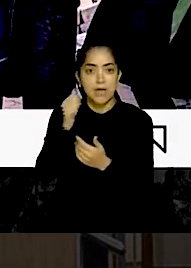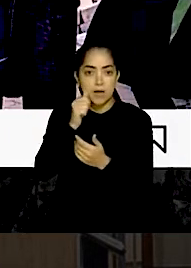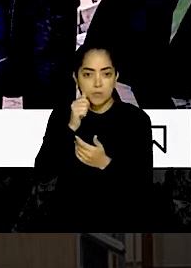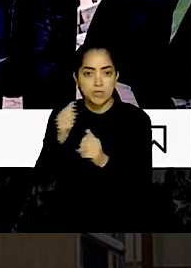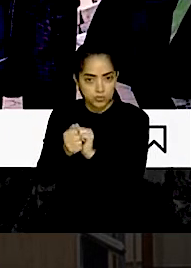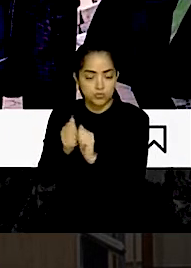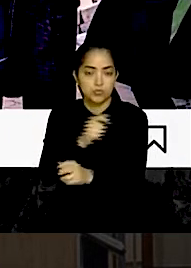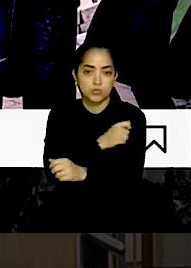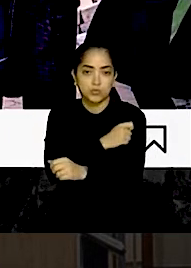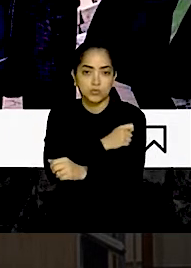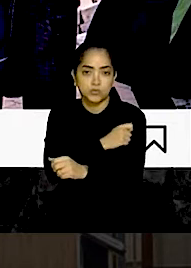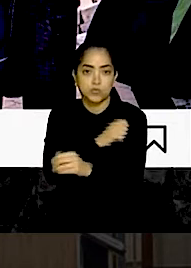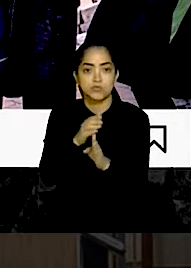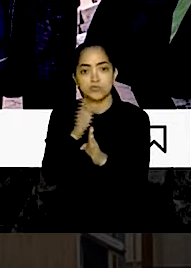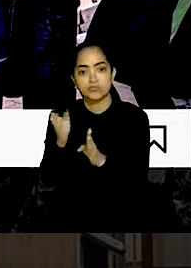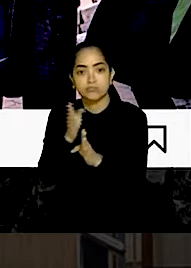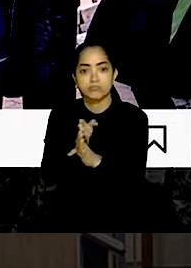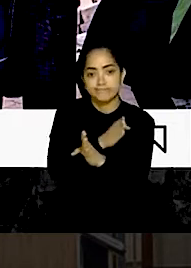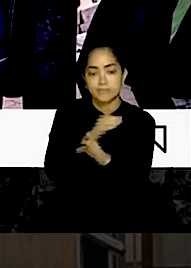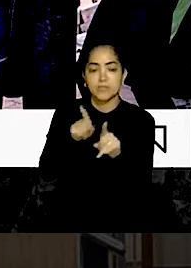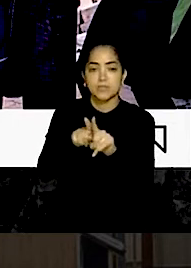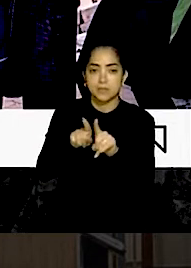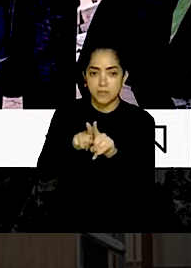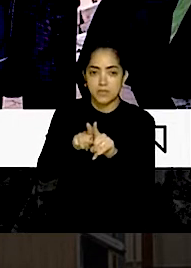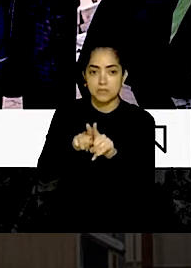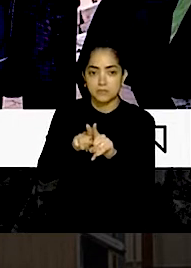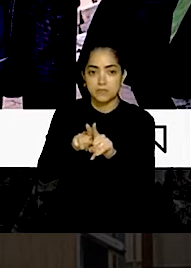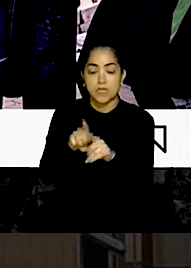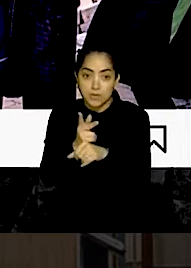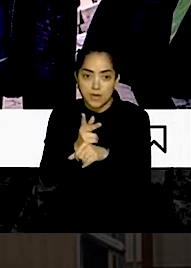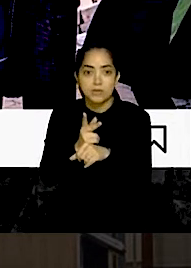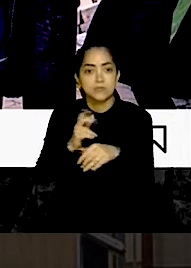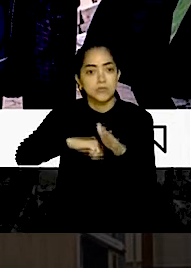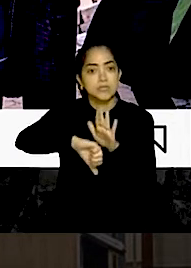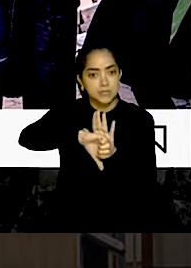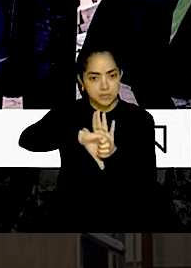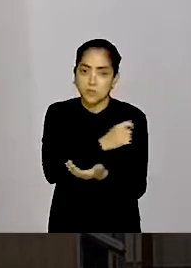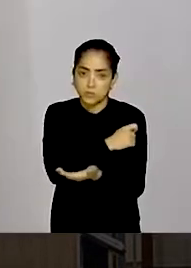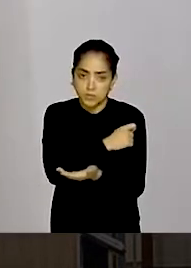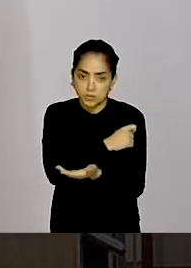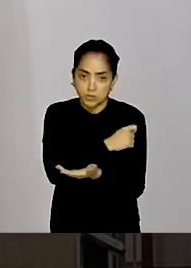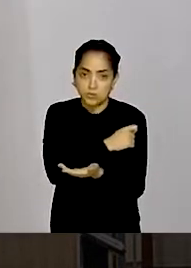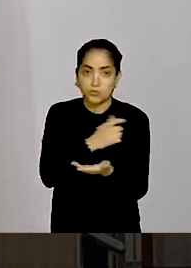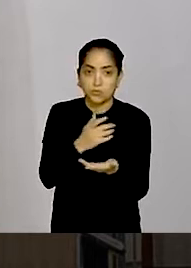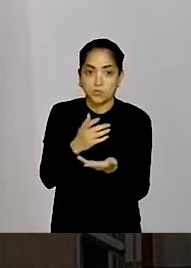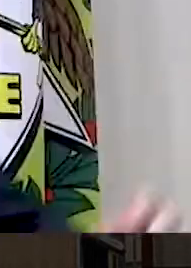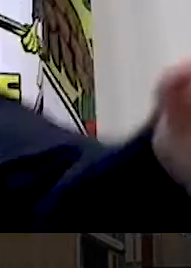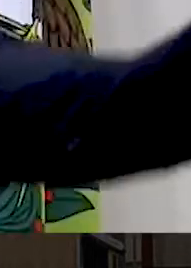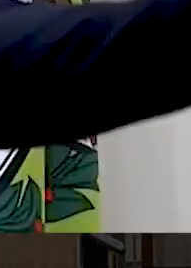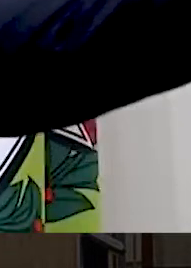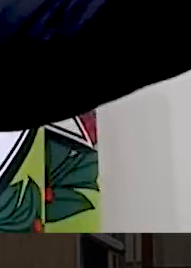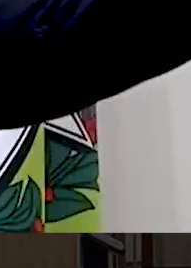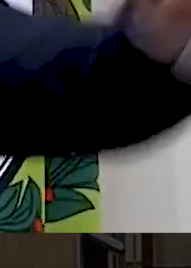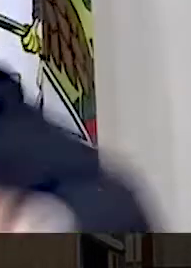do lado direito e o mesmo estudante do lado esquerdo é um procurado, um criminoso procurado pela polícia. Um desse daí, por exemplo,